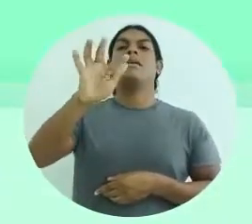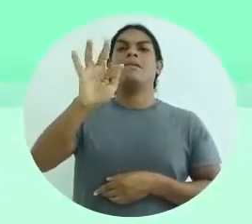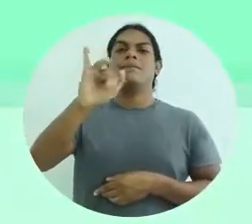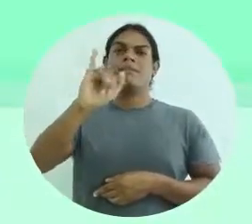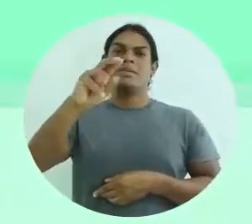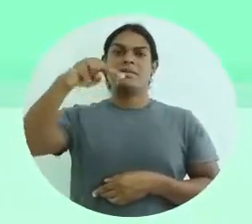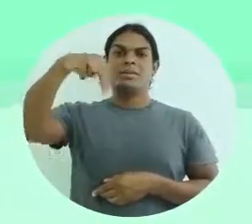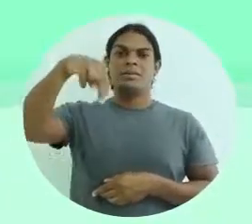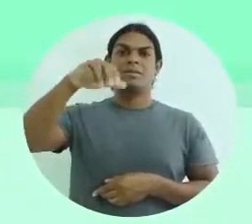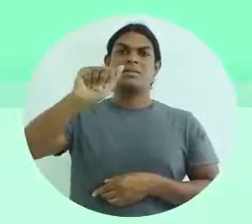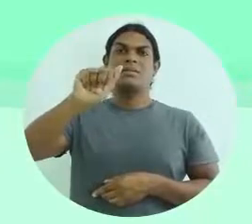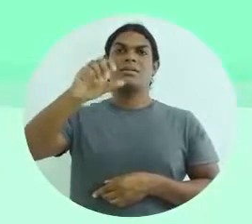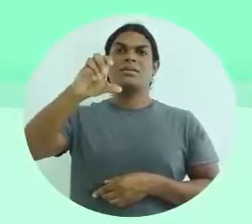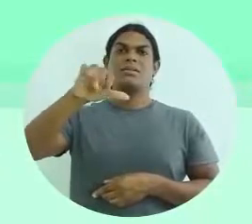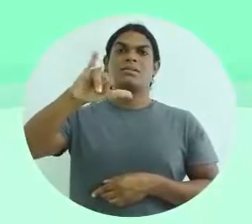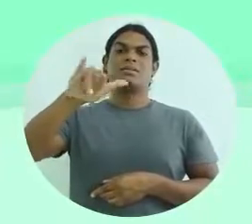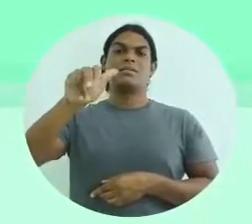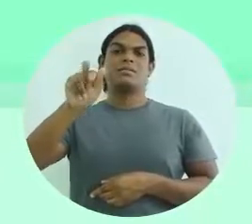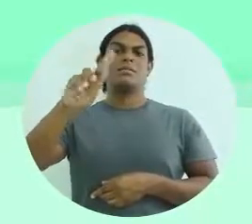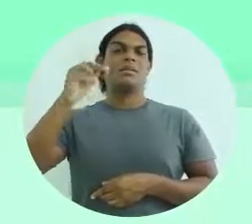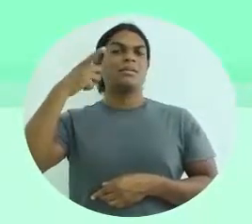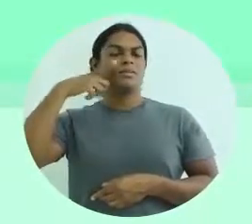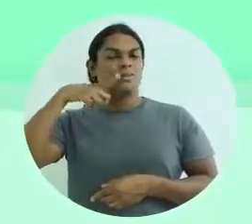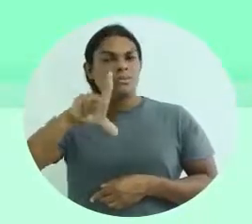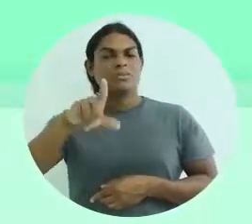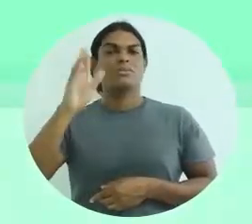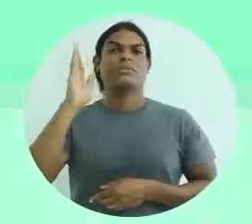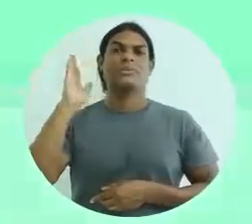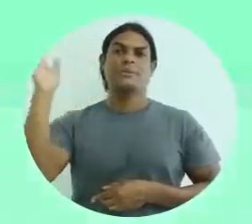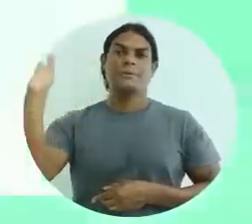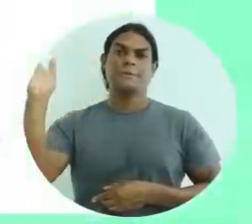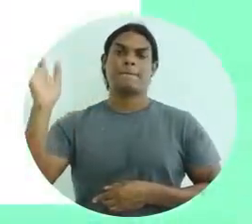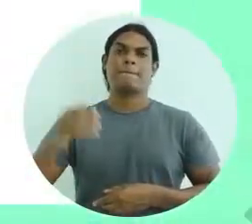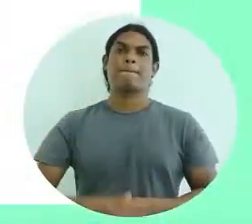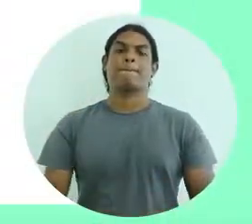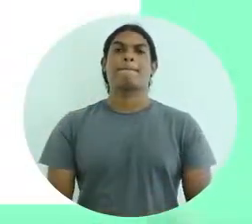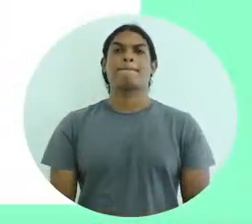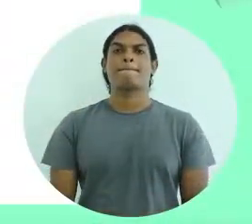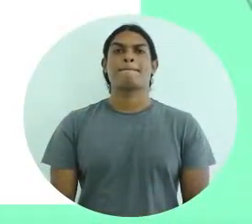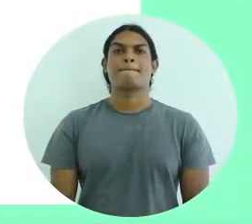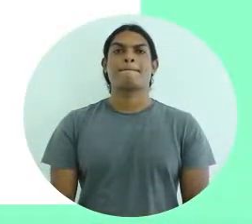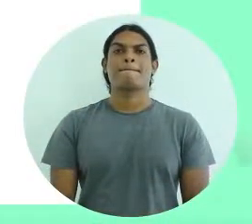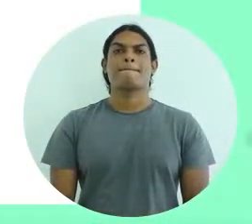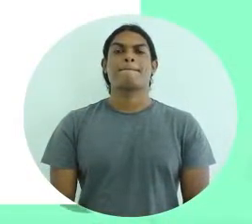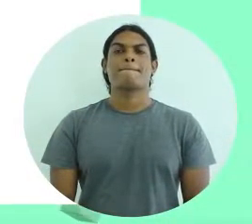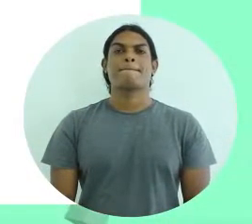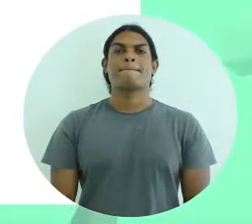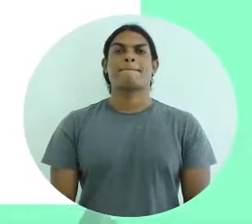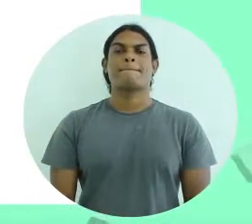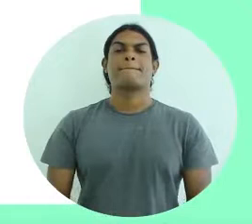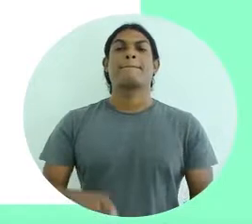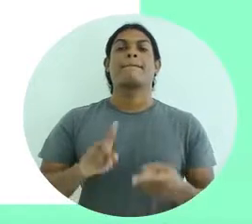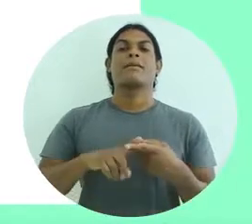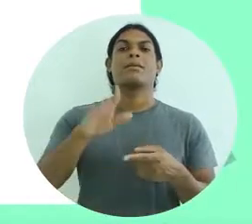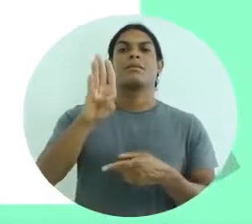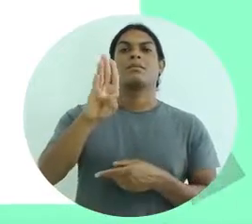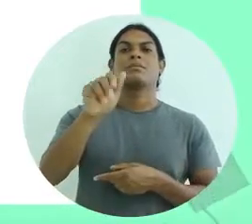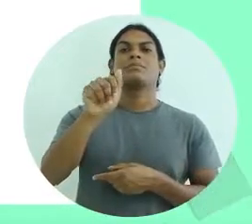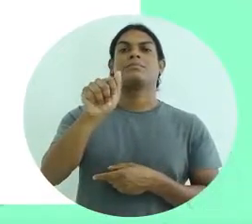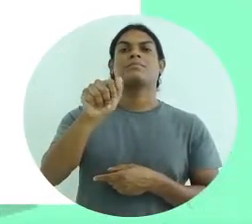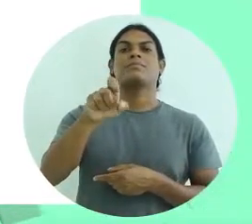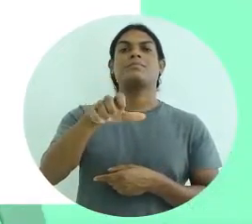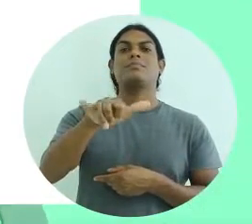outro financiamento para pagar o que ele já tinha feito anteriormente. E o buyer credit, que é o financiamento direto ao